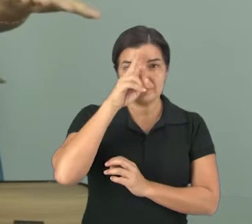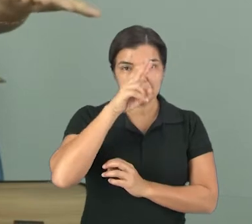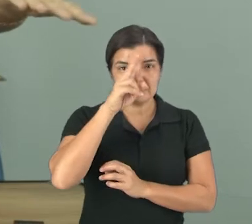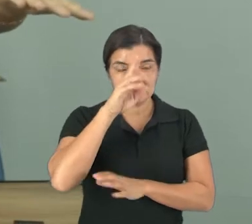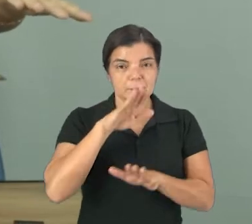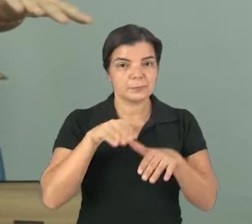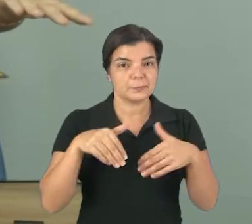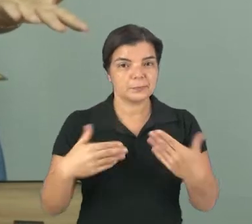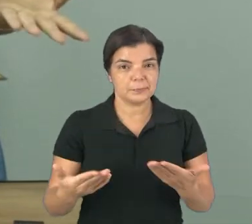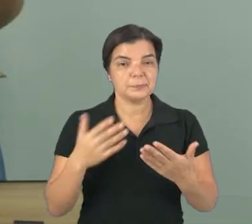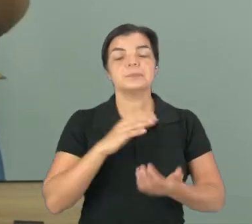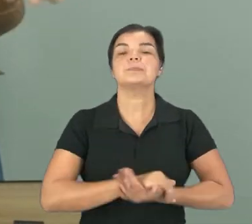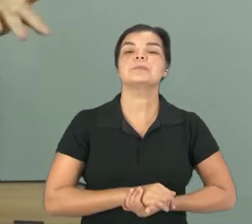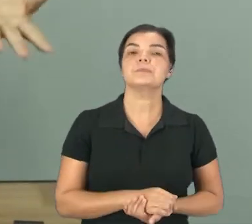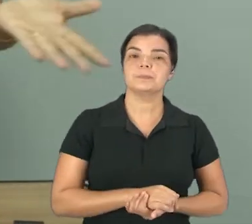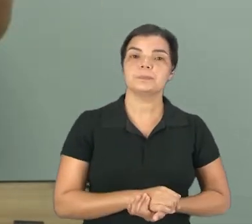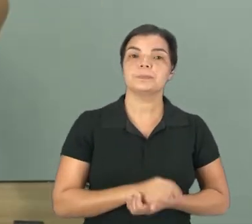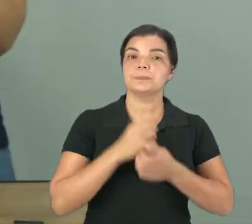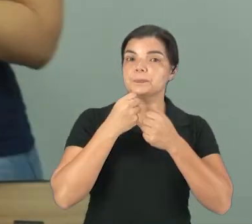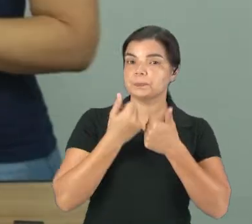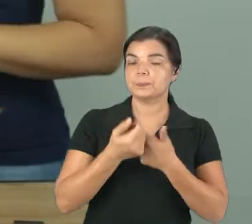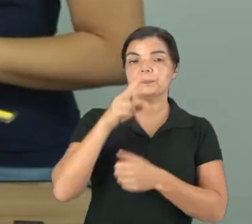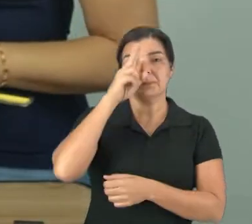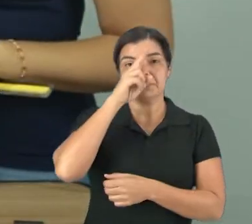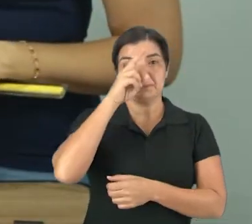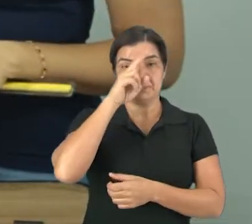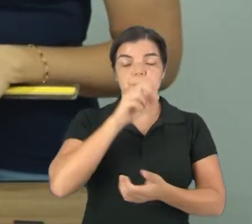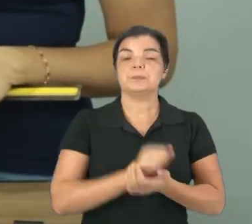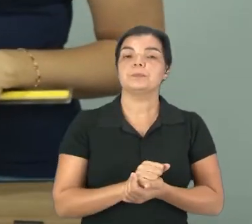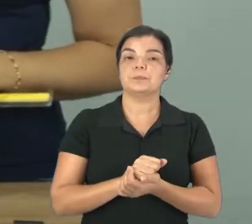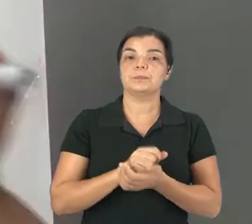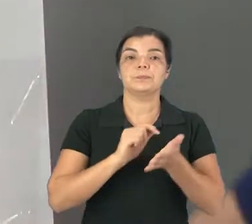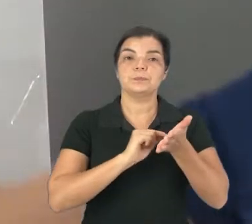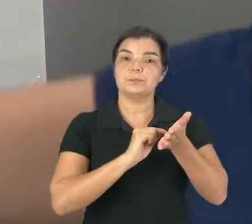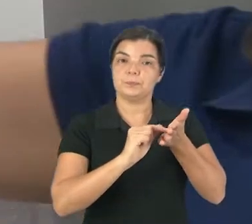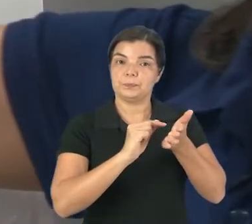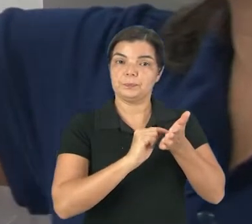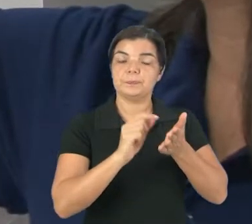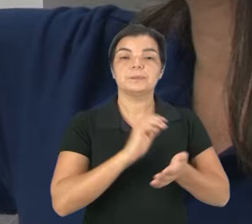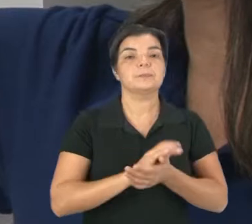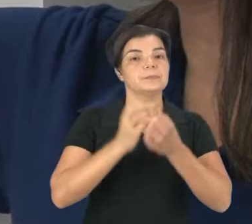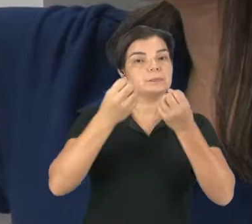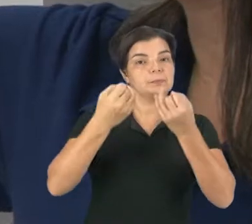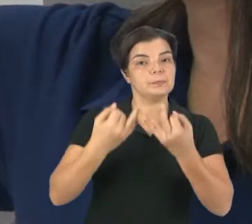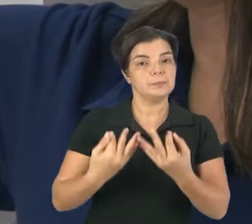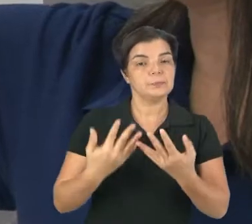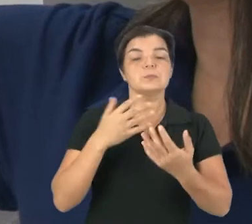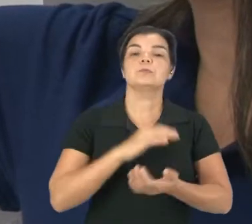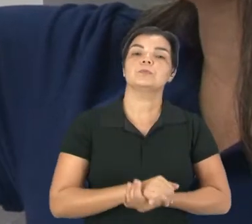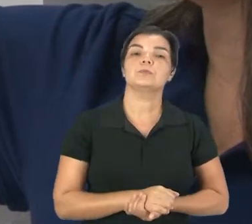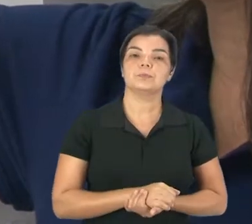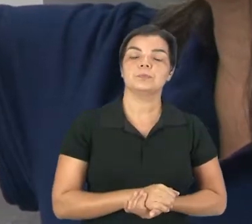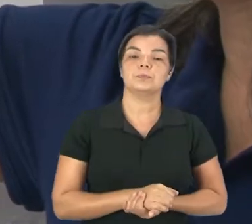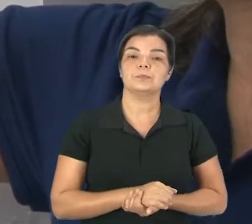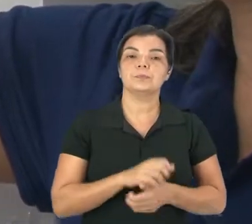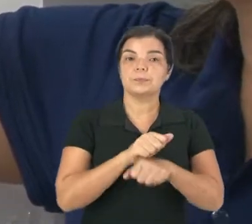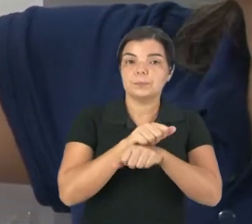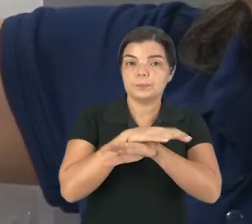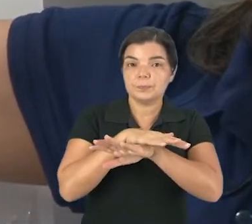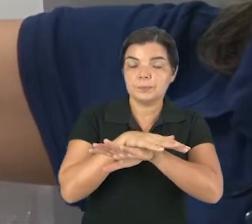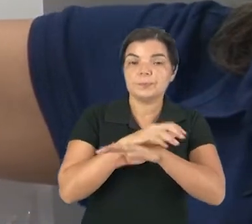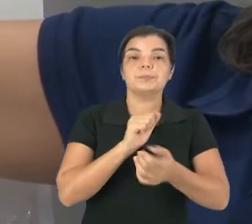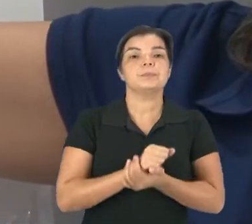que espécie é essa? Muito bem, vamos lá no cartaz, então, grifar. Ele está falando aqui sobre a espécie